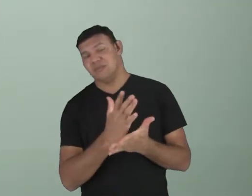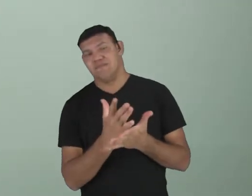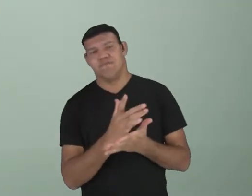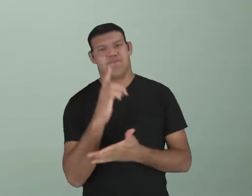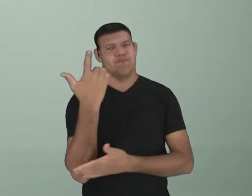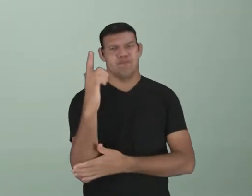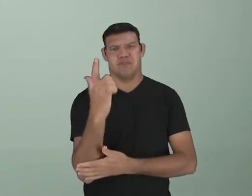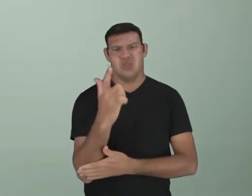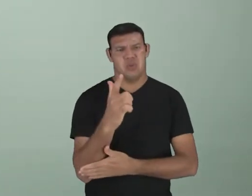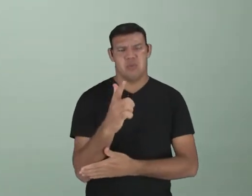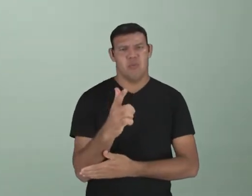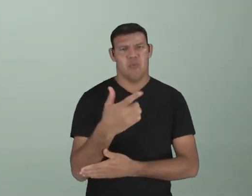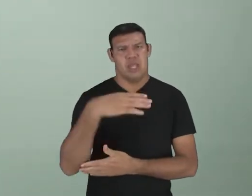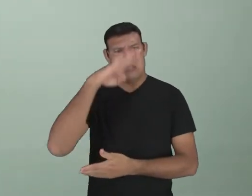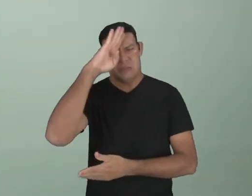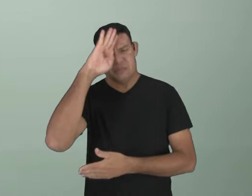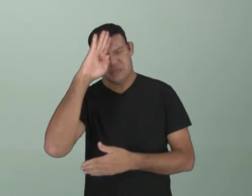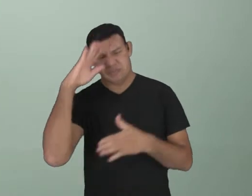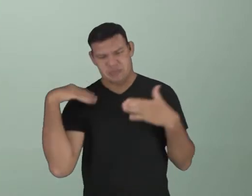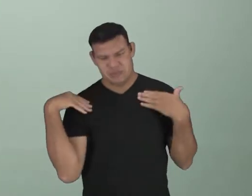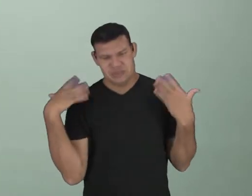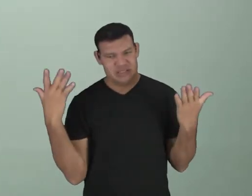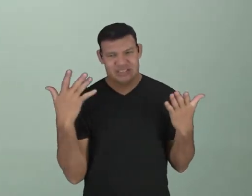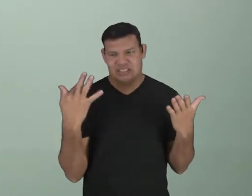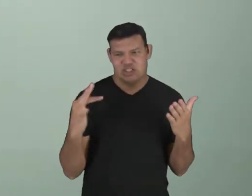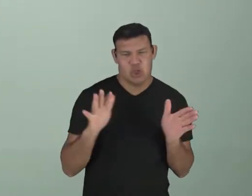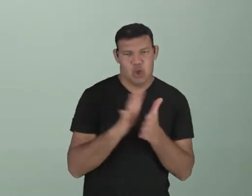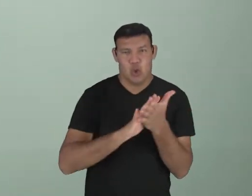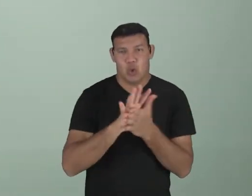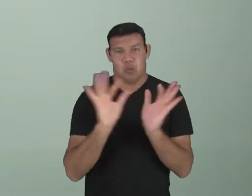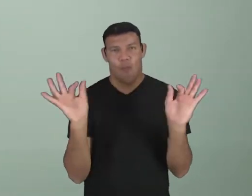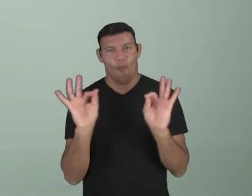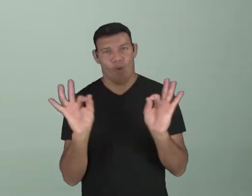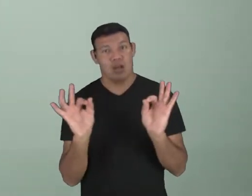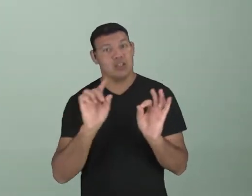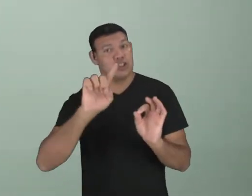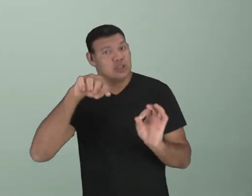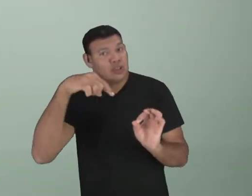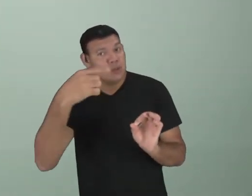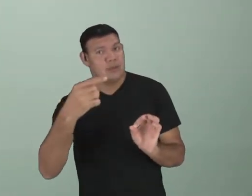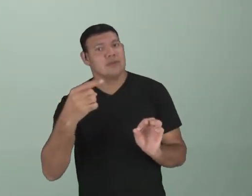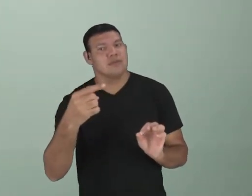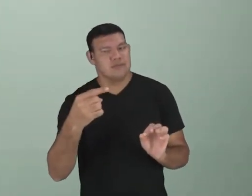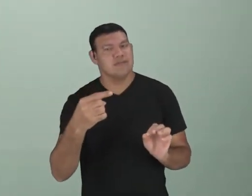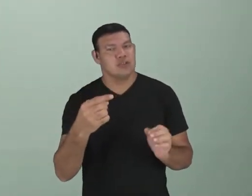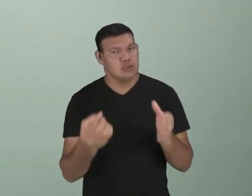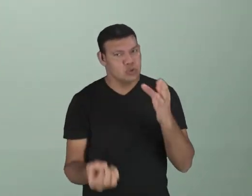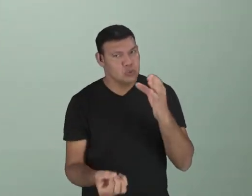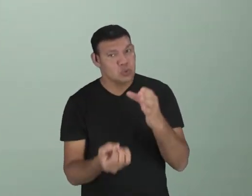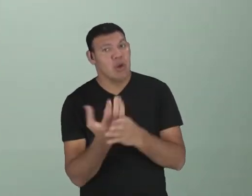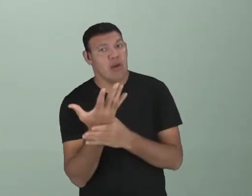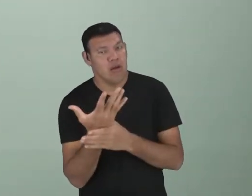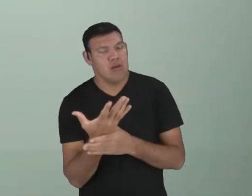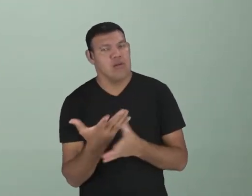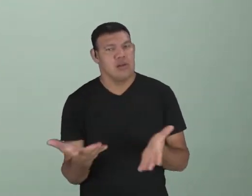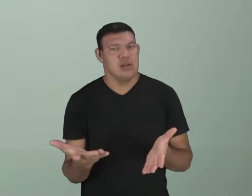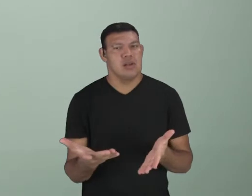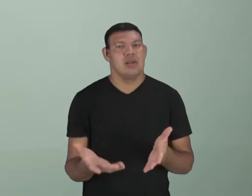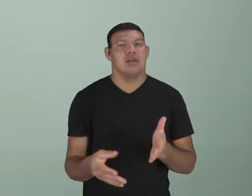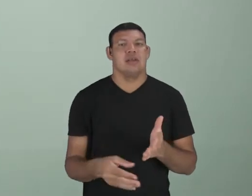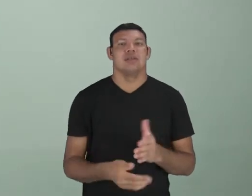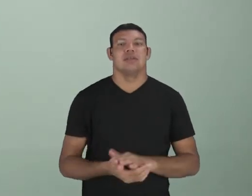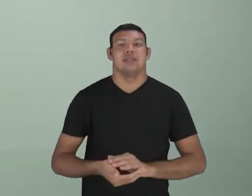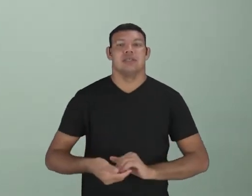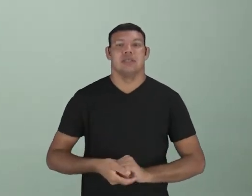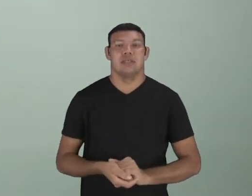casos não existe sintoma, então a pessoa tem a infecção e não sabe. Mas, quando aparecem os sintomas, geralmente, né, os